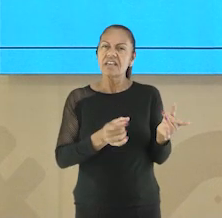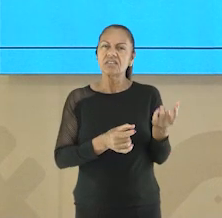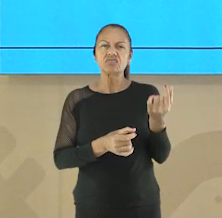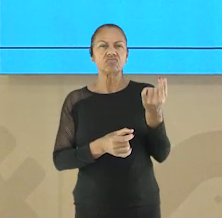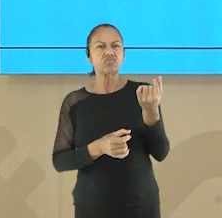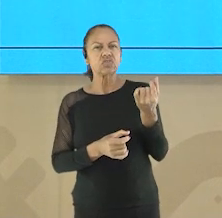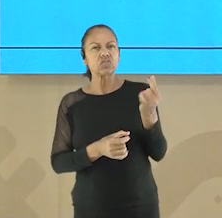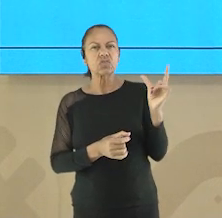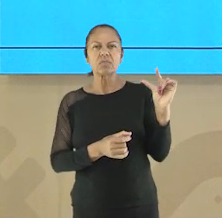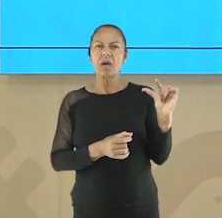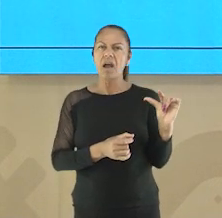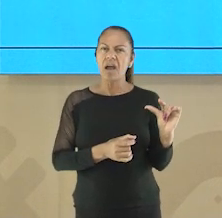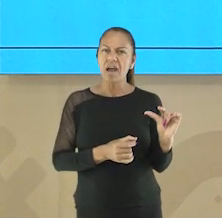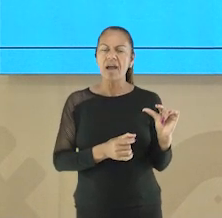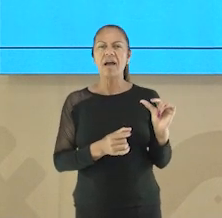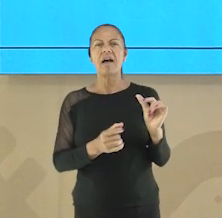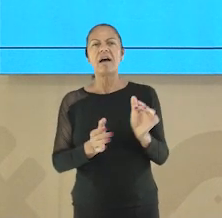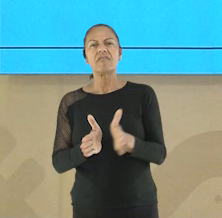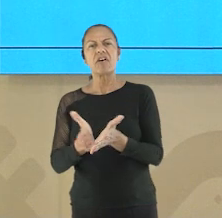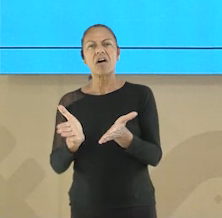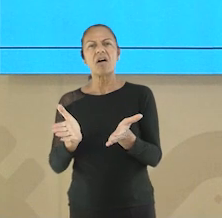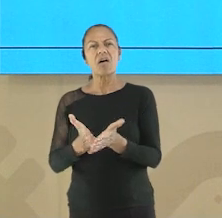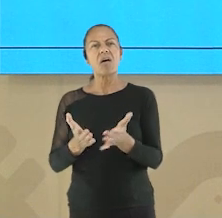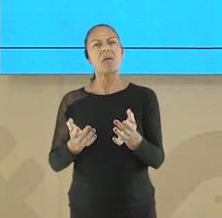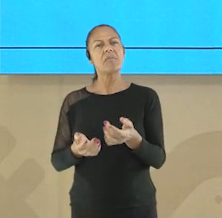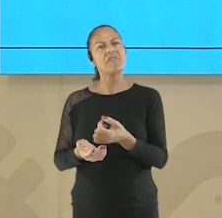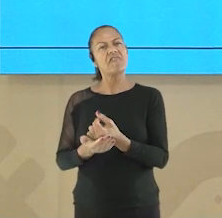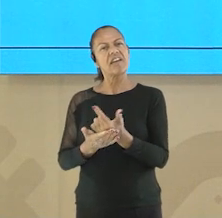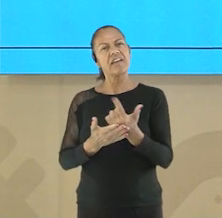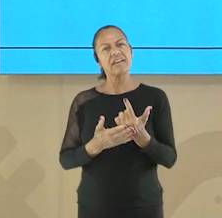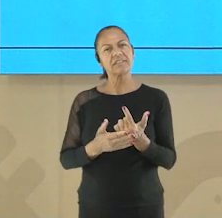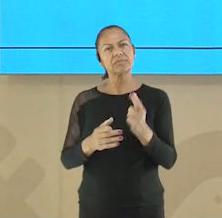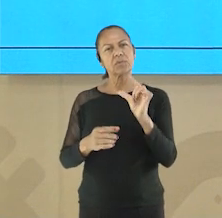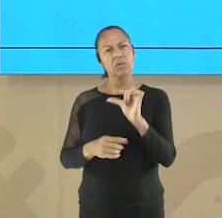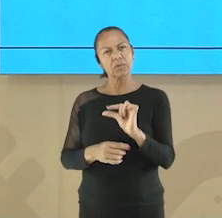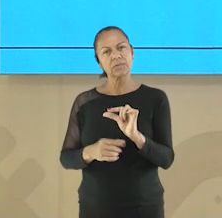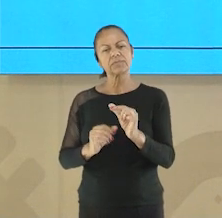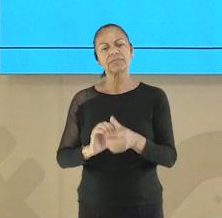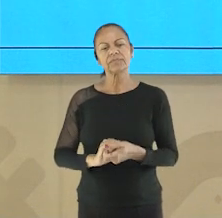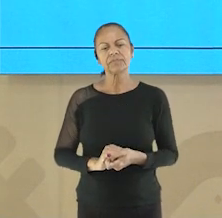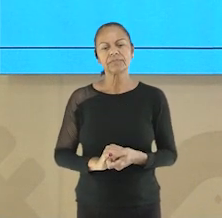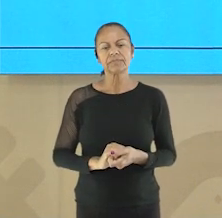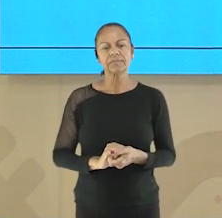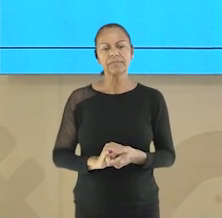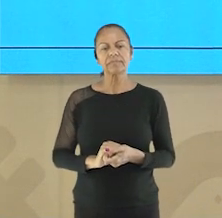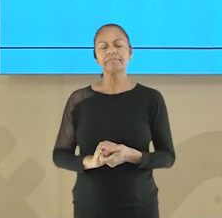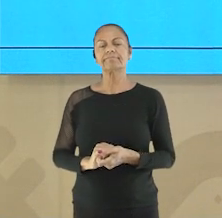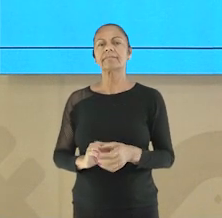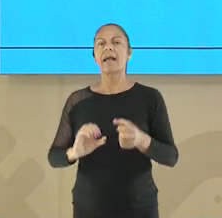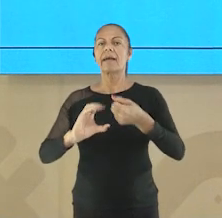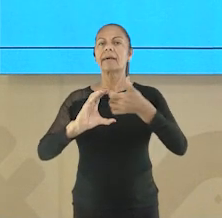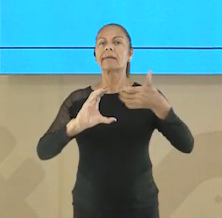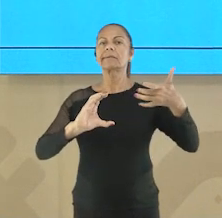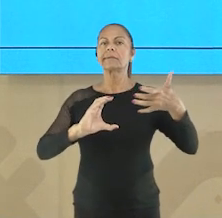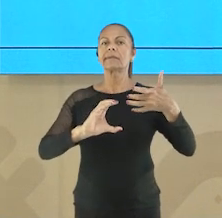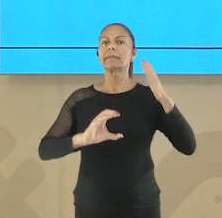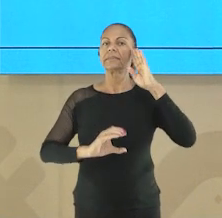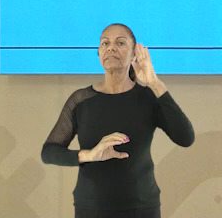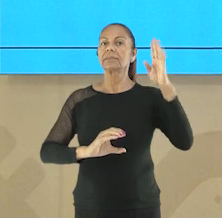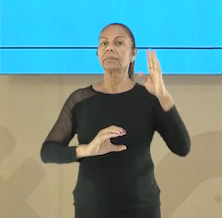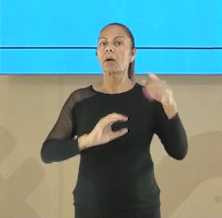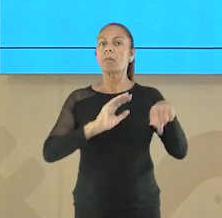em grande quantidade e vendidos a preços acessíveis à população mais humilde, assim como nessa gravura aqui,